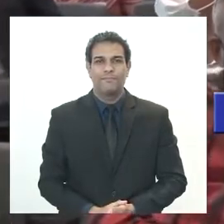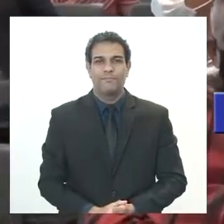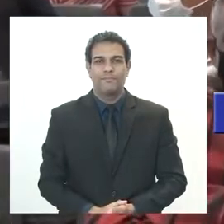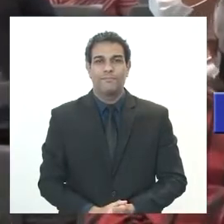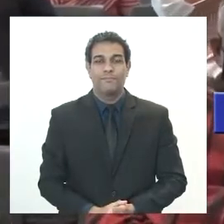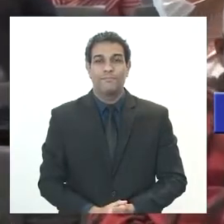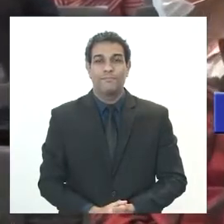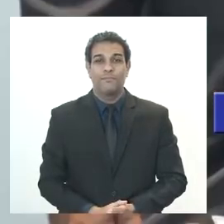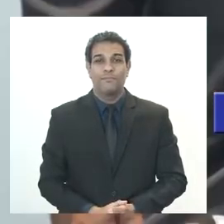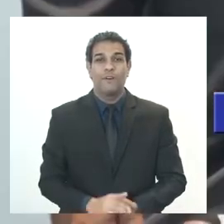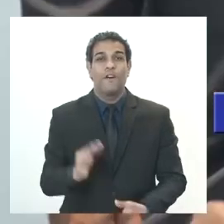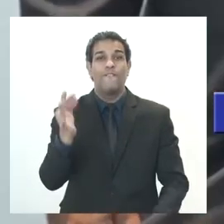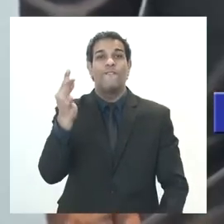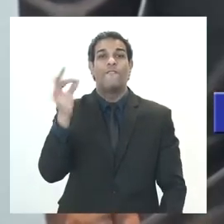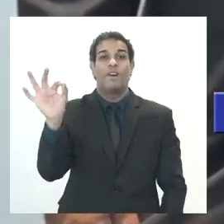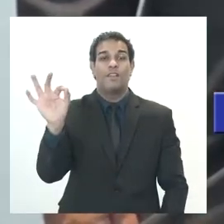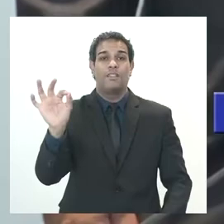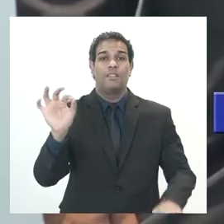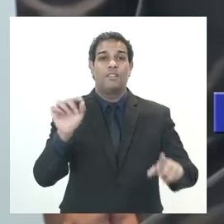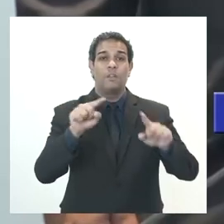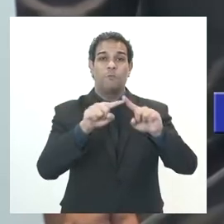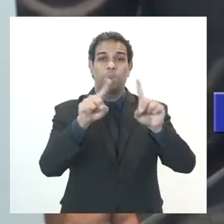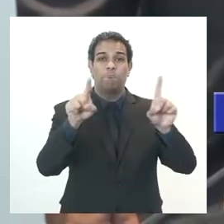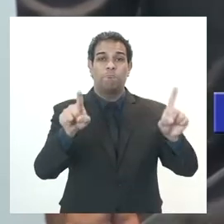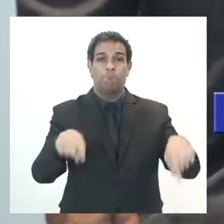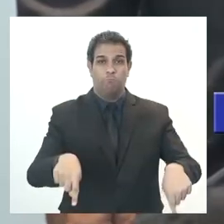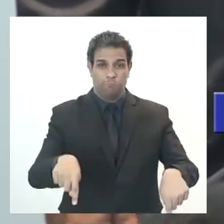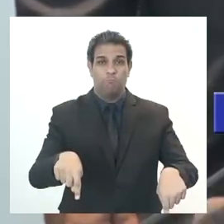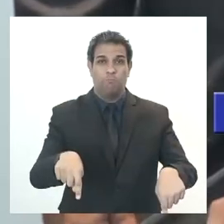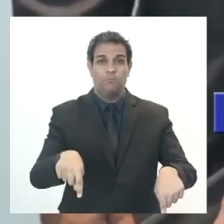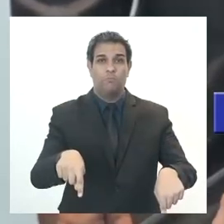a Federação dos Servidores Rio de Janeiro um